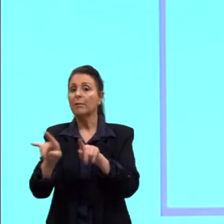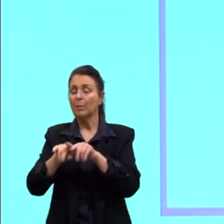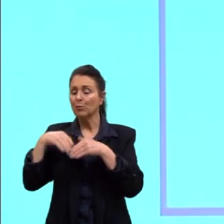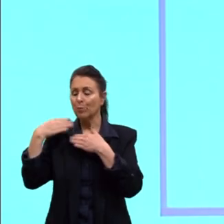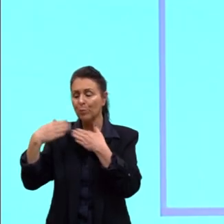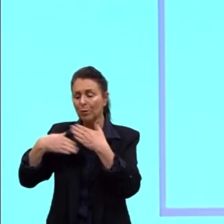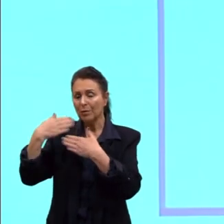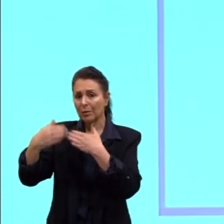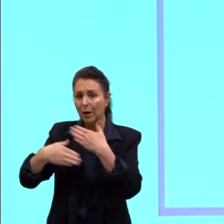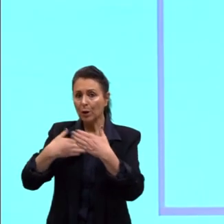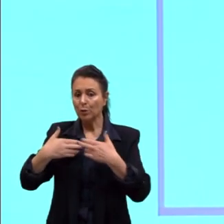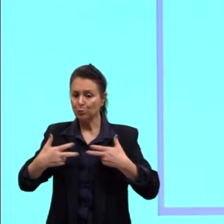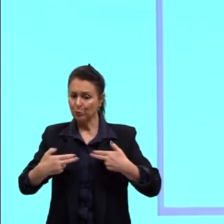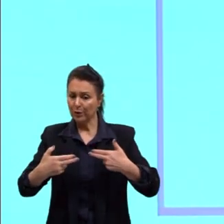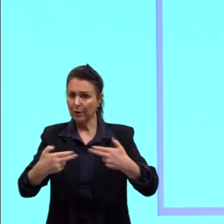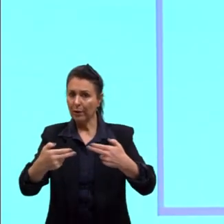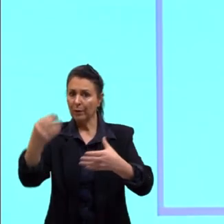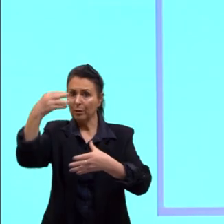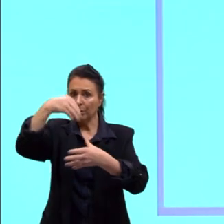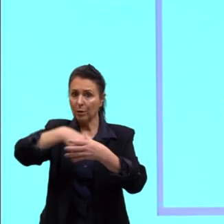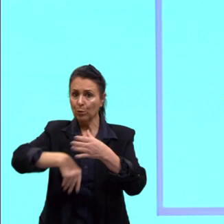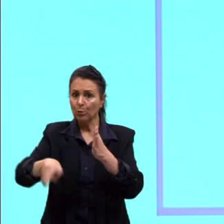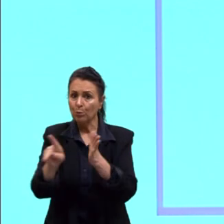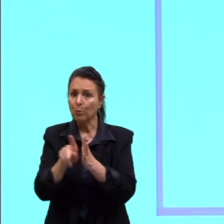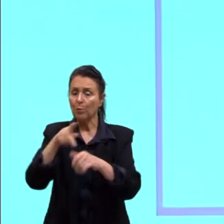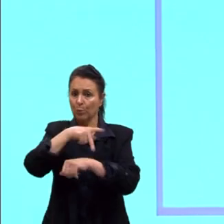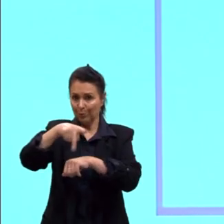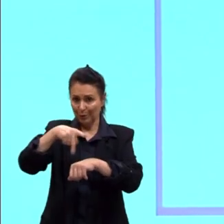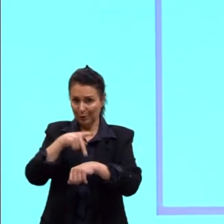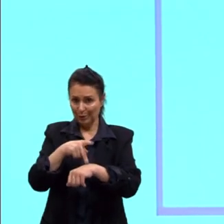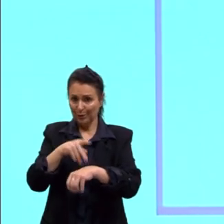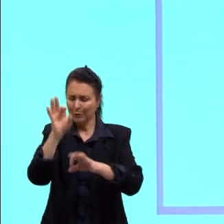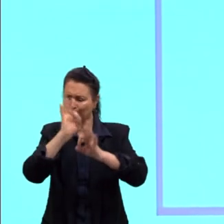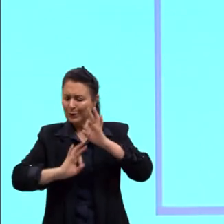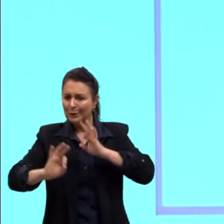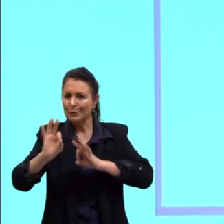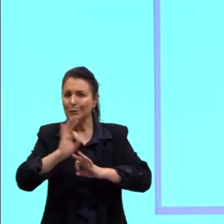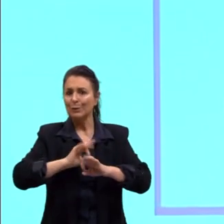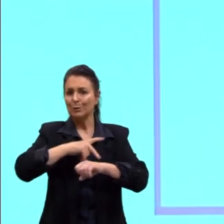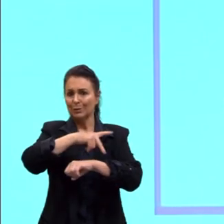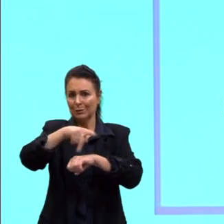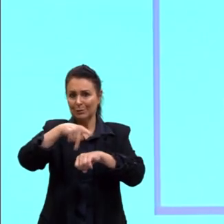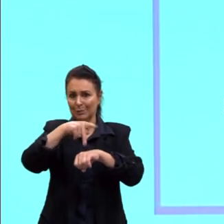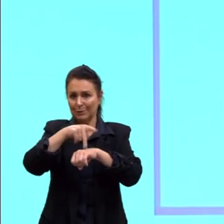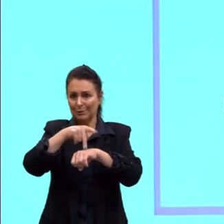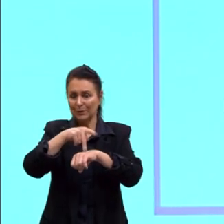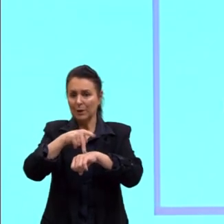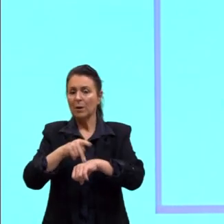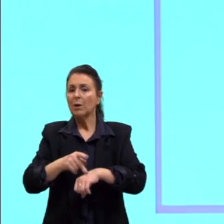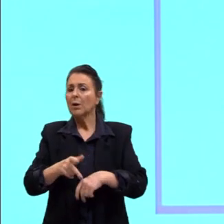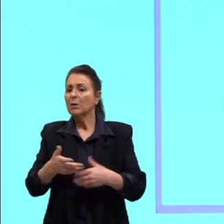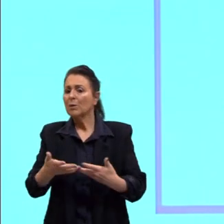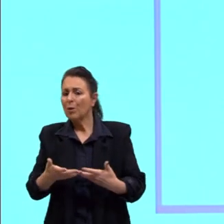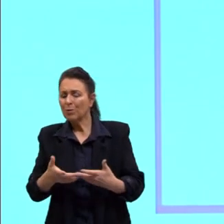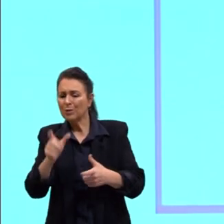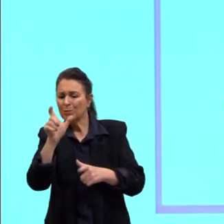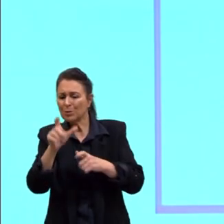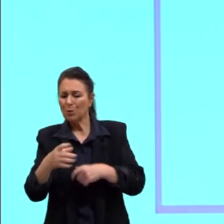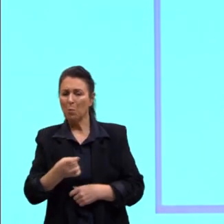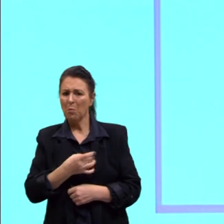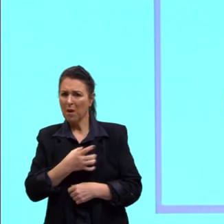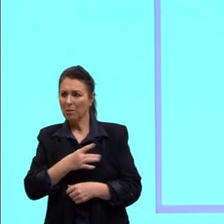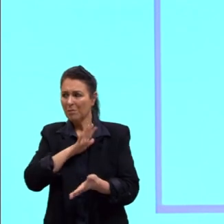de guerra civil a formanda em seus países Então as pessoas estão aí com bico